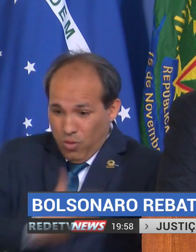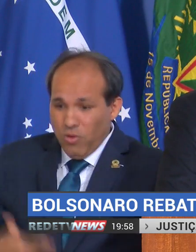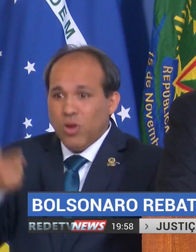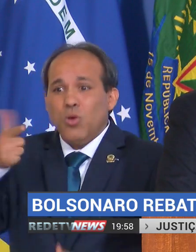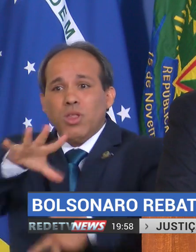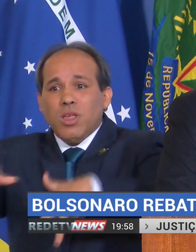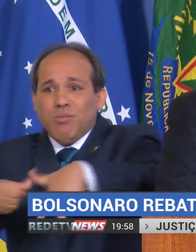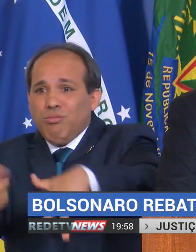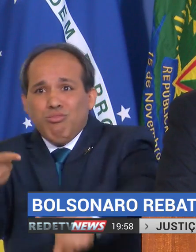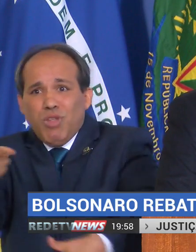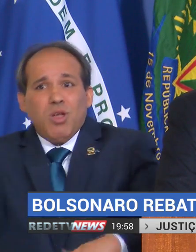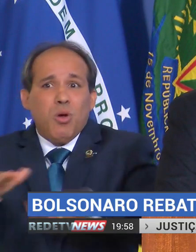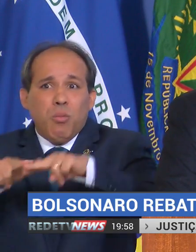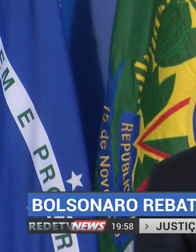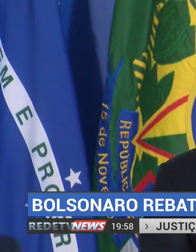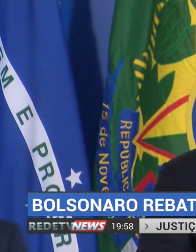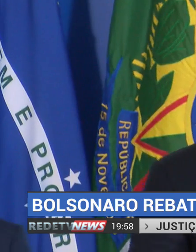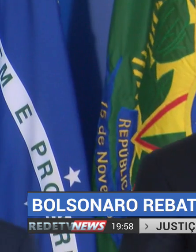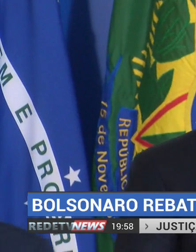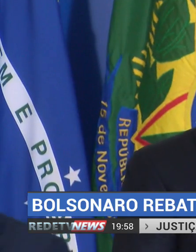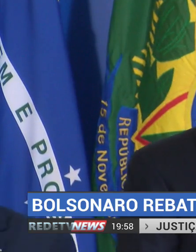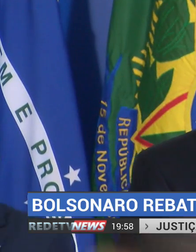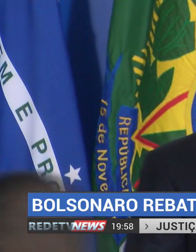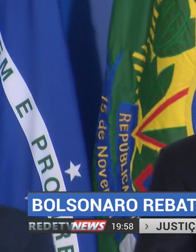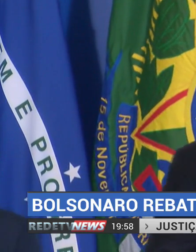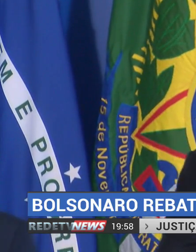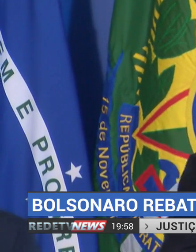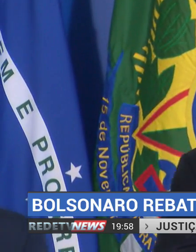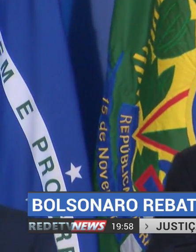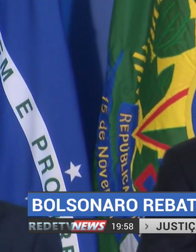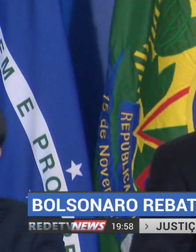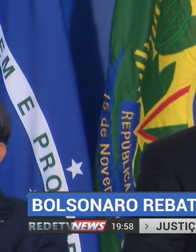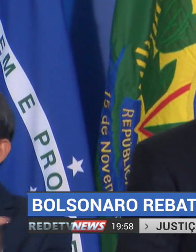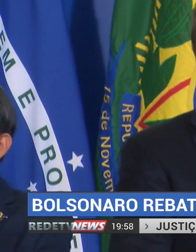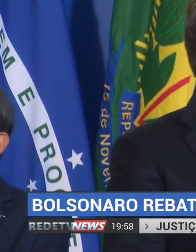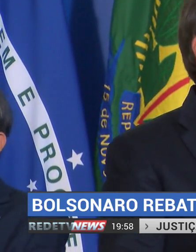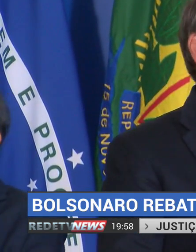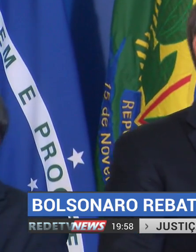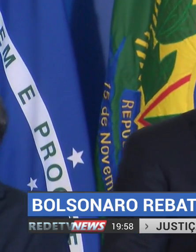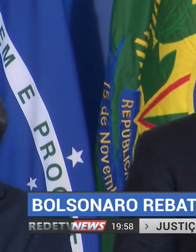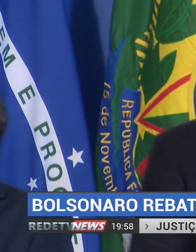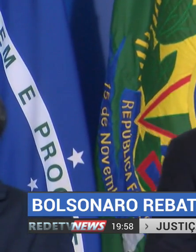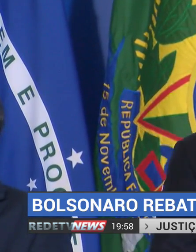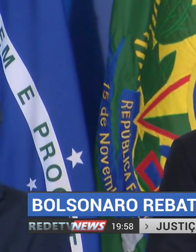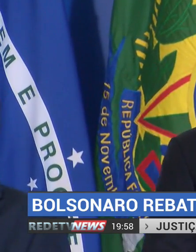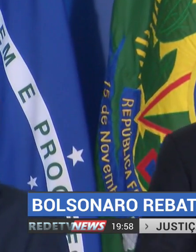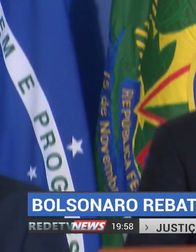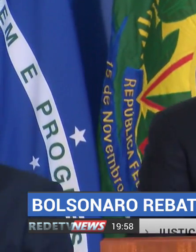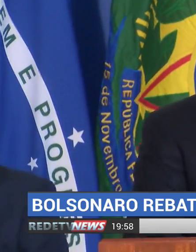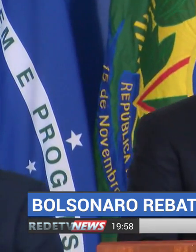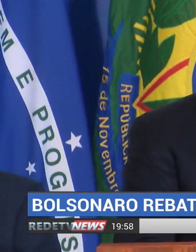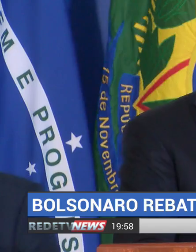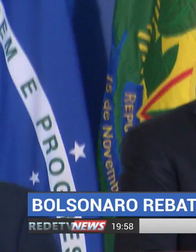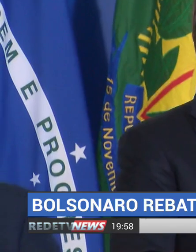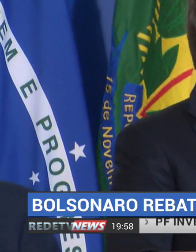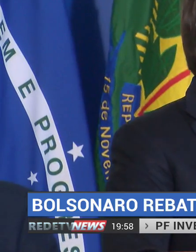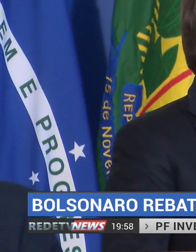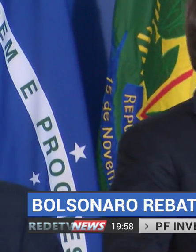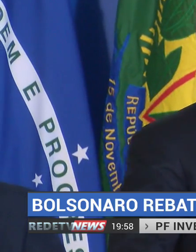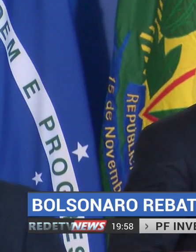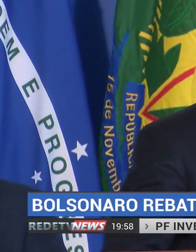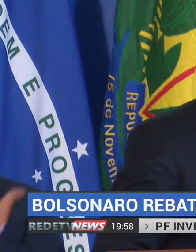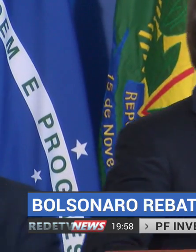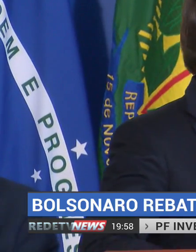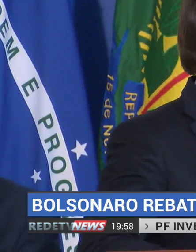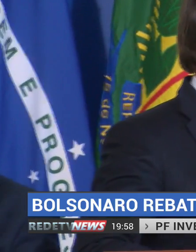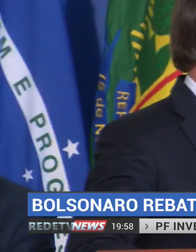as reações negativas do mercado a instabilidade da economia e as especulações de que o governo poderia não respeitar o teto de